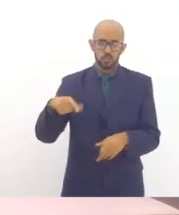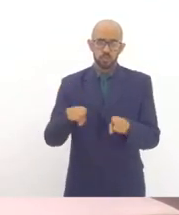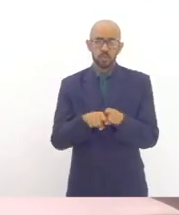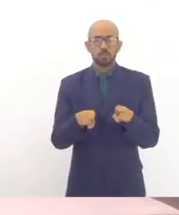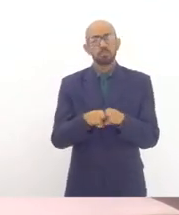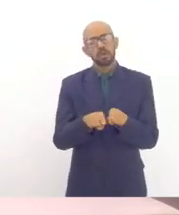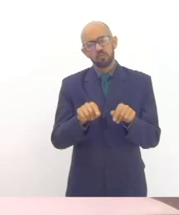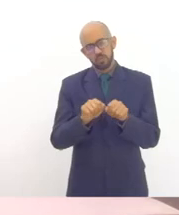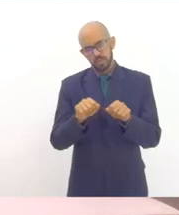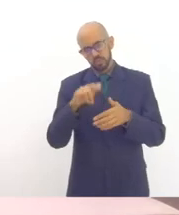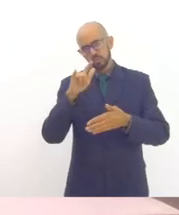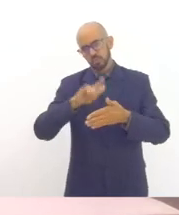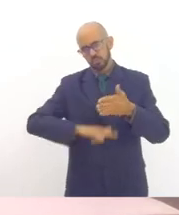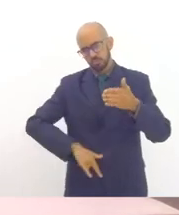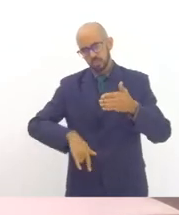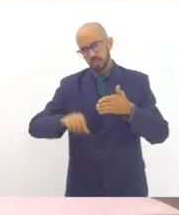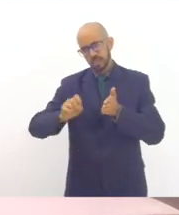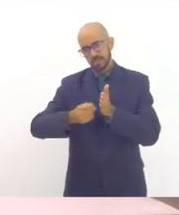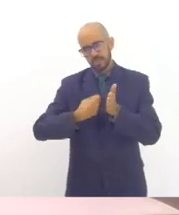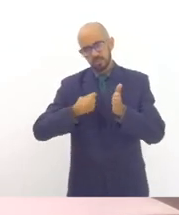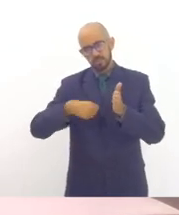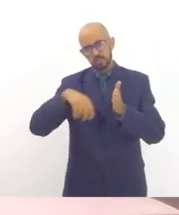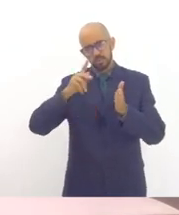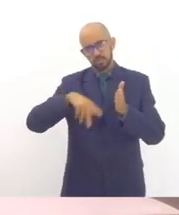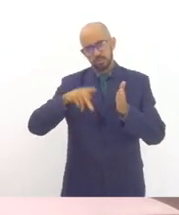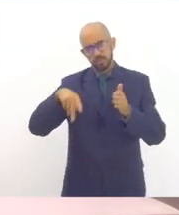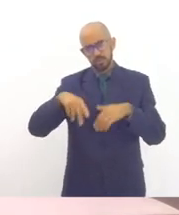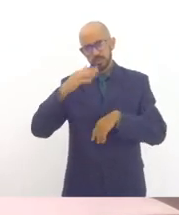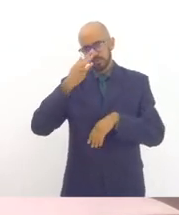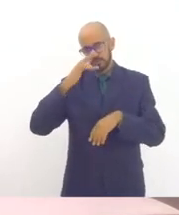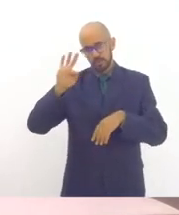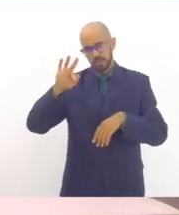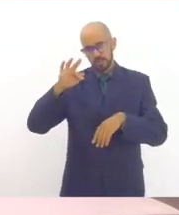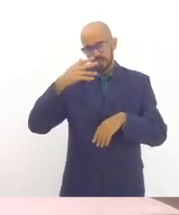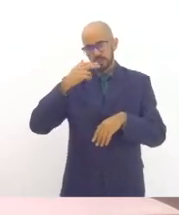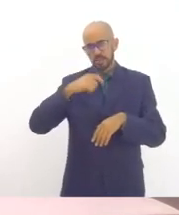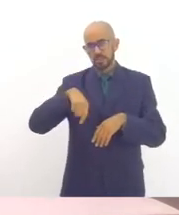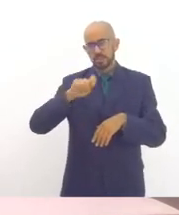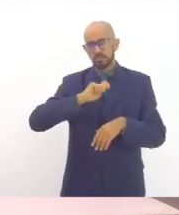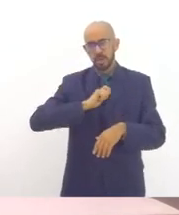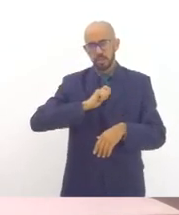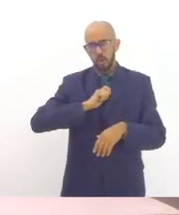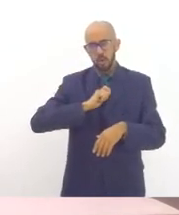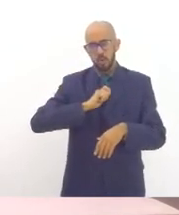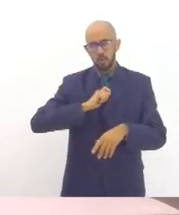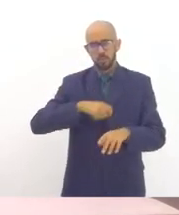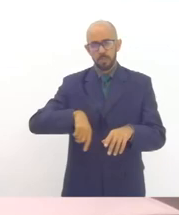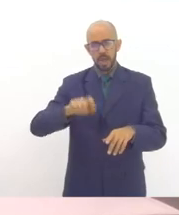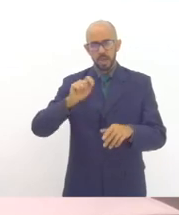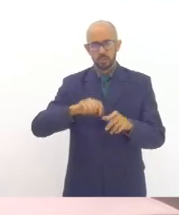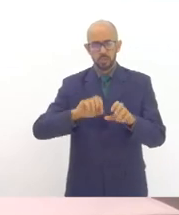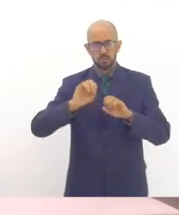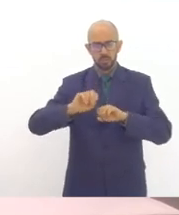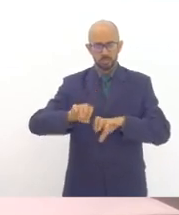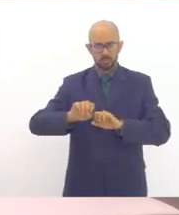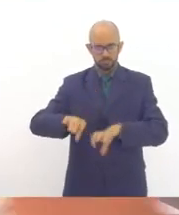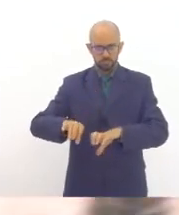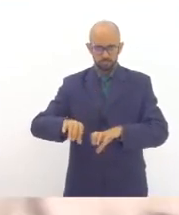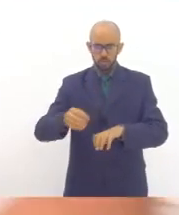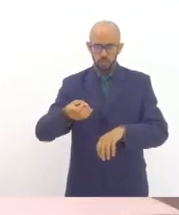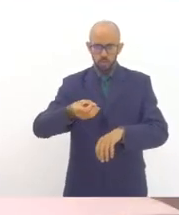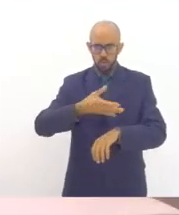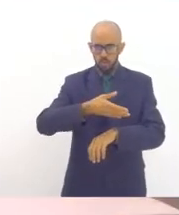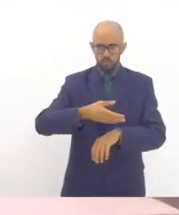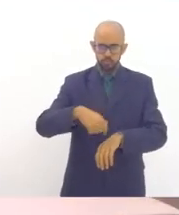documento assinado pelos professores de francês e de espanhol sobre a implementação do novo ensino médio, e